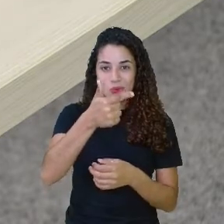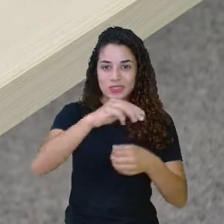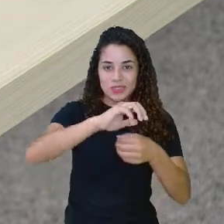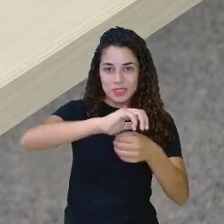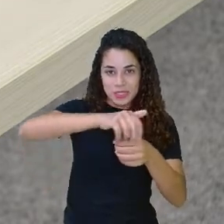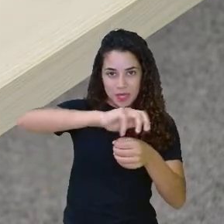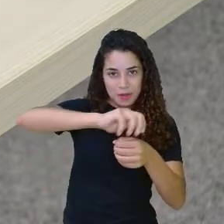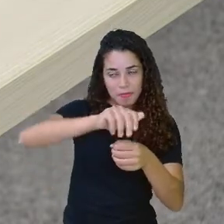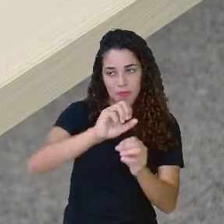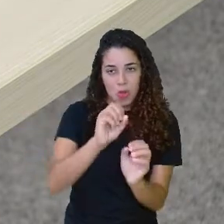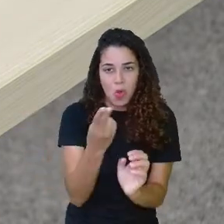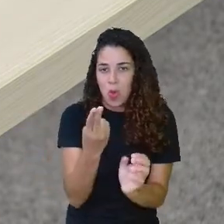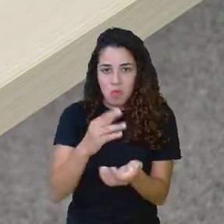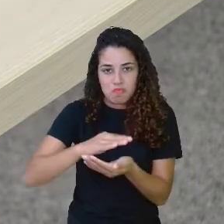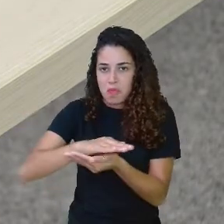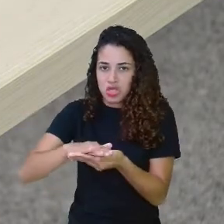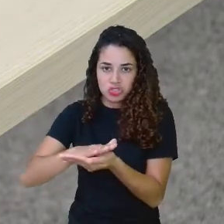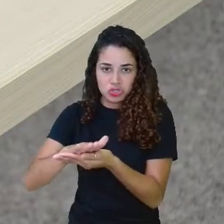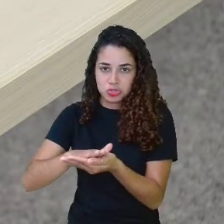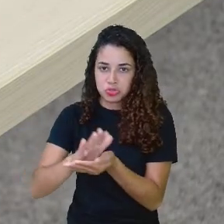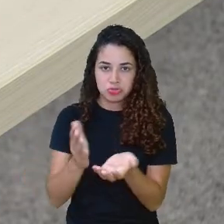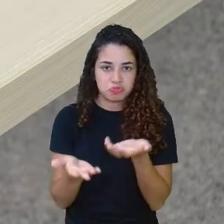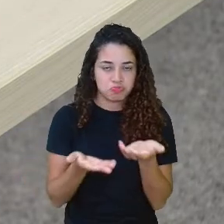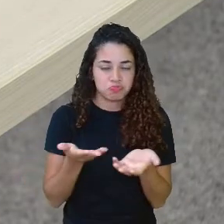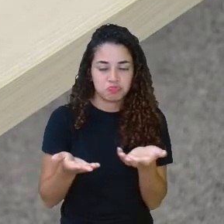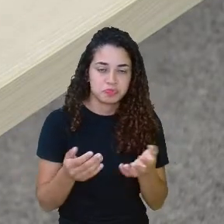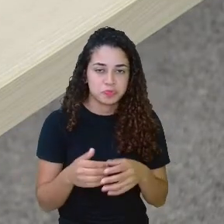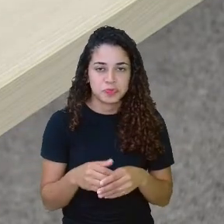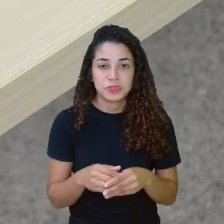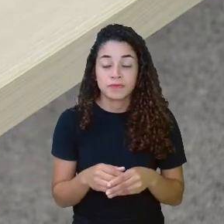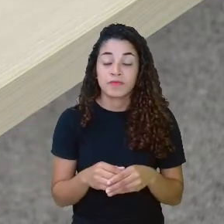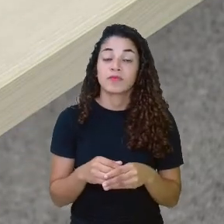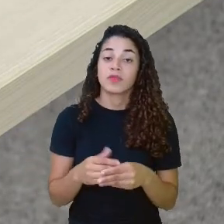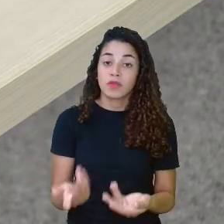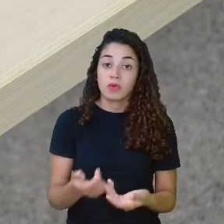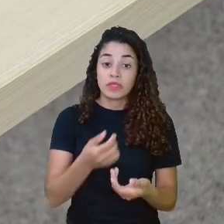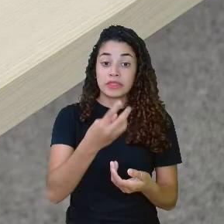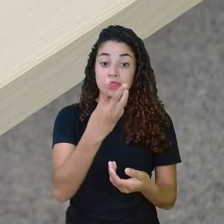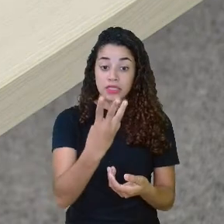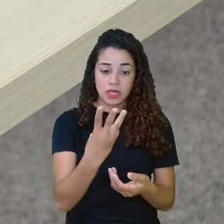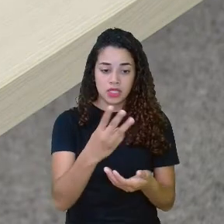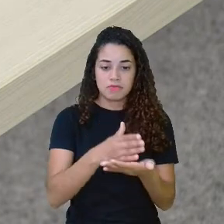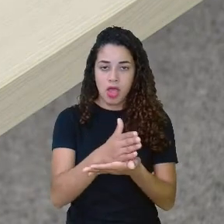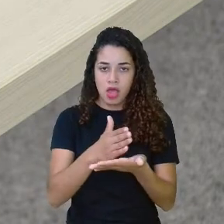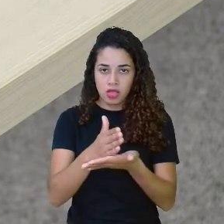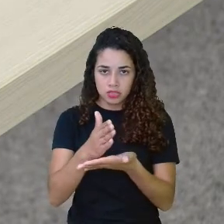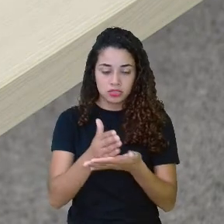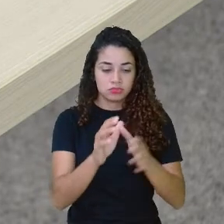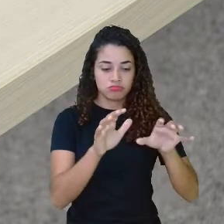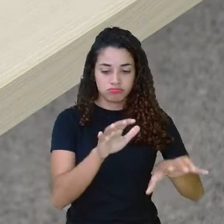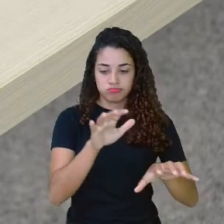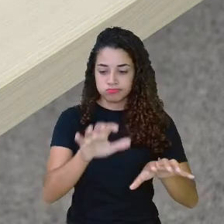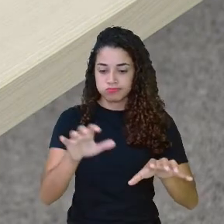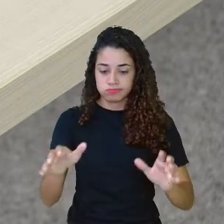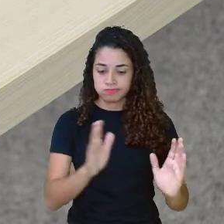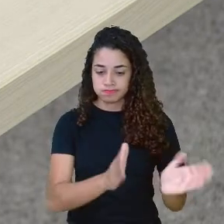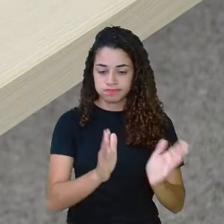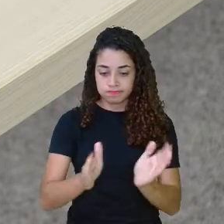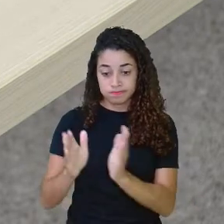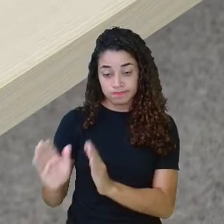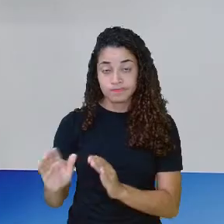tampas, ou representando os beijinhos que a Rita fez, em 3 partes. Porém,